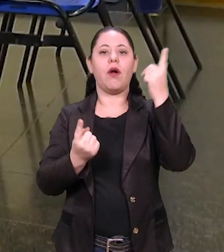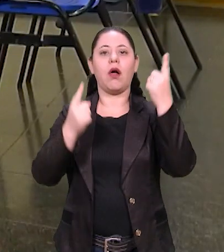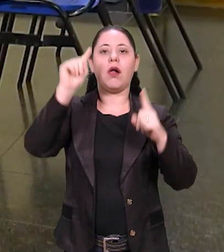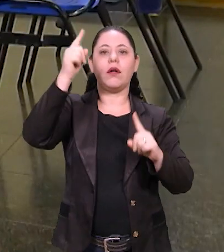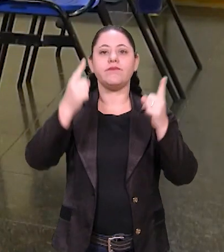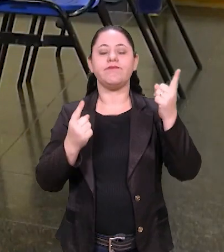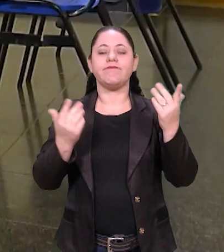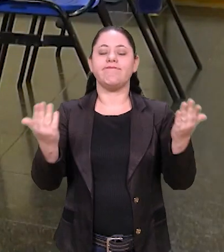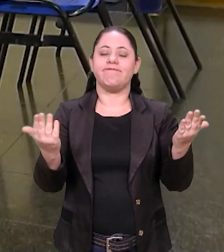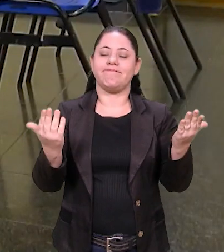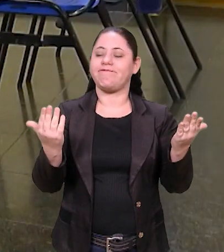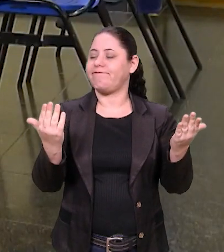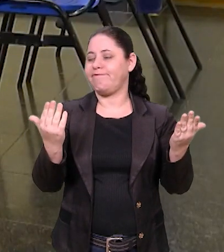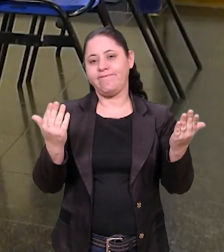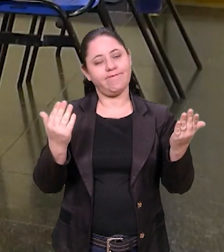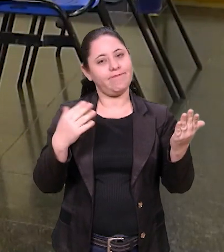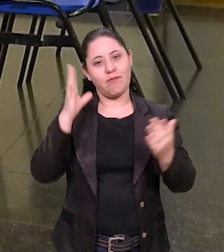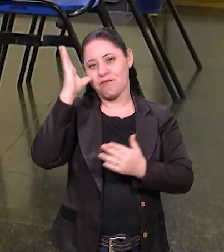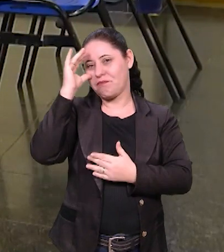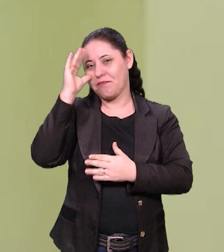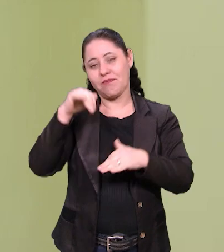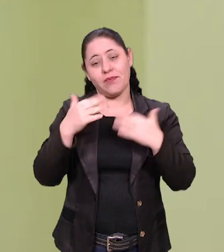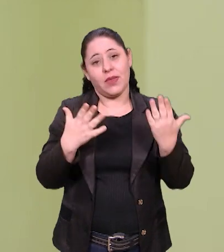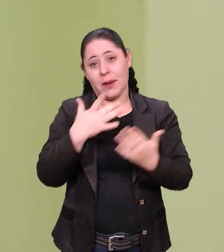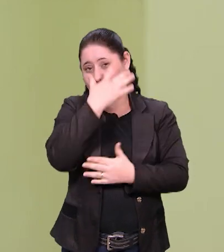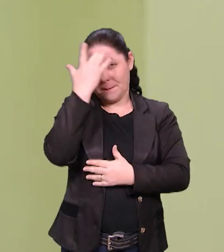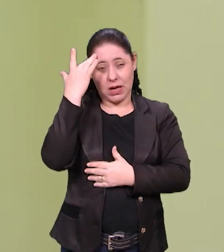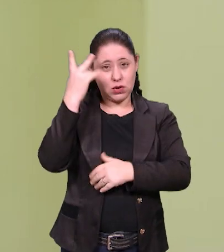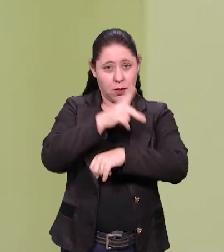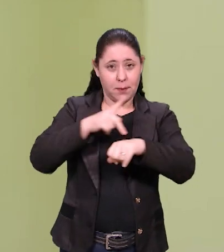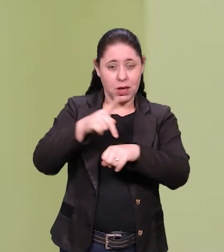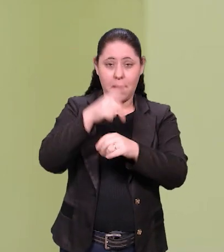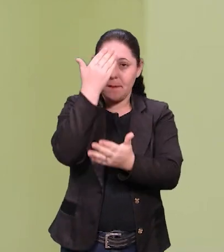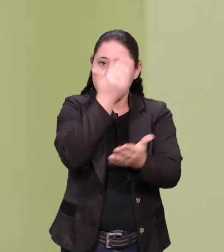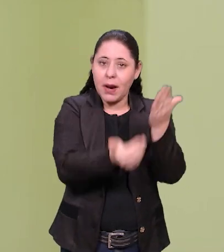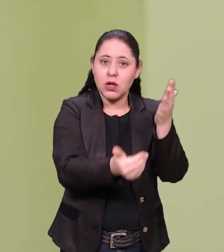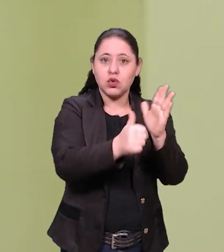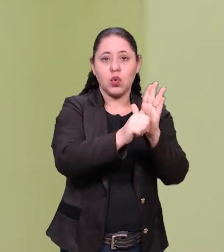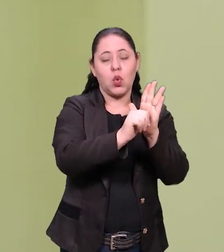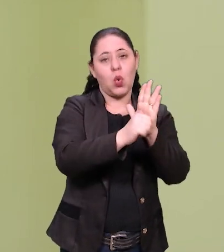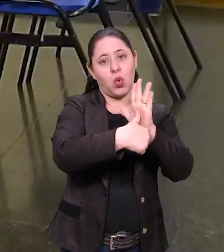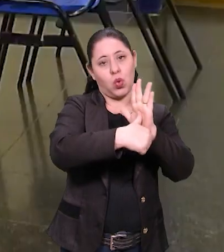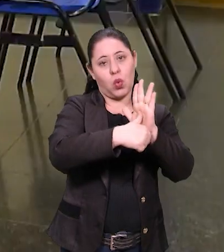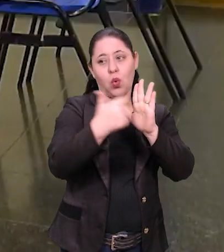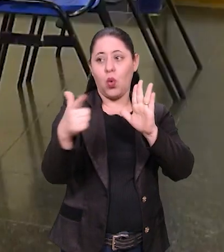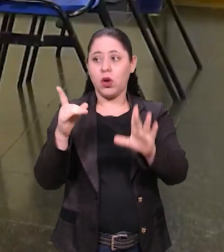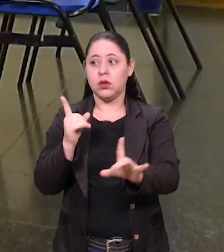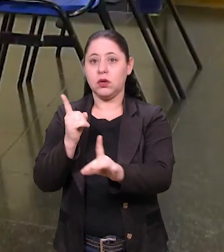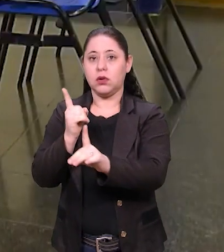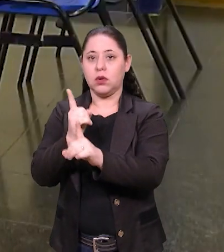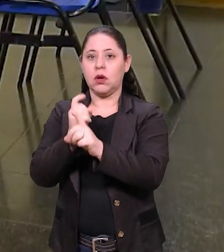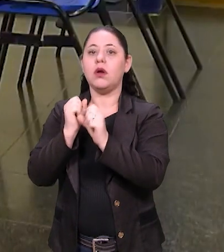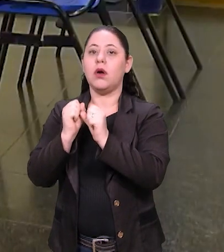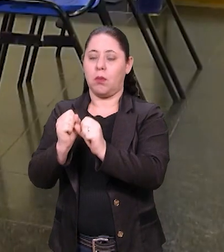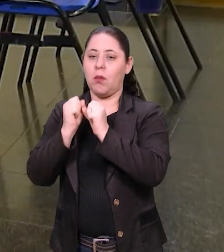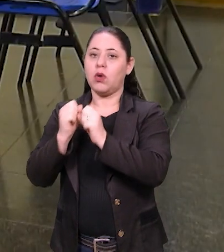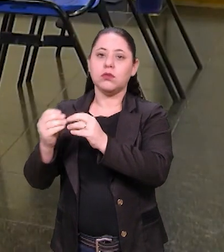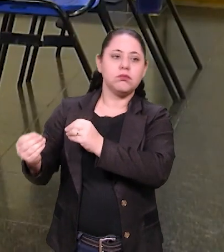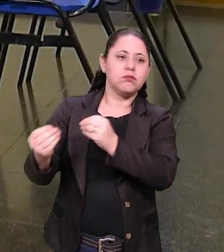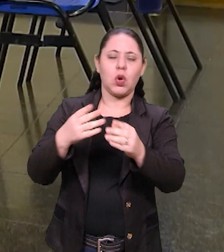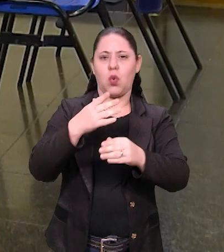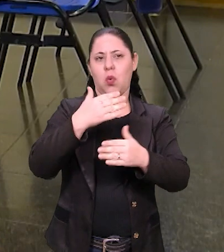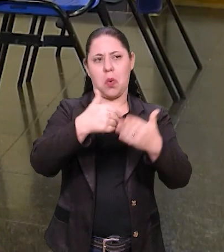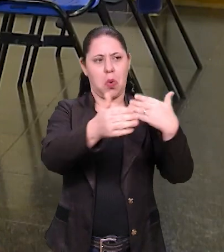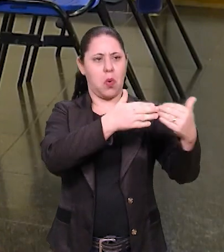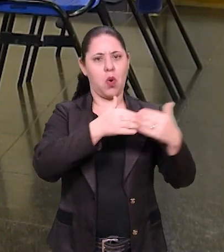Carnaval. Esse foi o caso mais curioso que tivemos. Quando um brasileiro perde os documentos e um outro encontra, ele pode